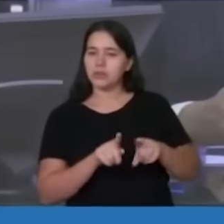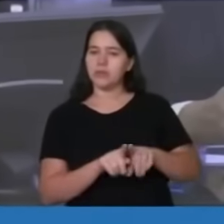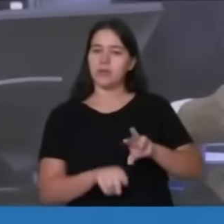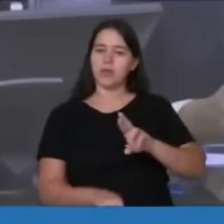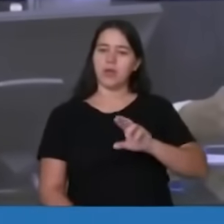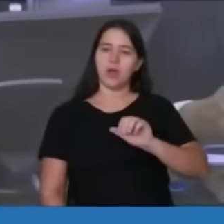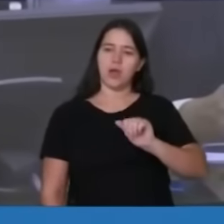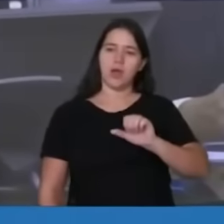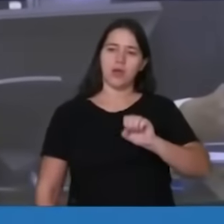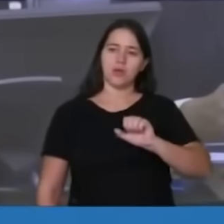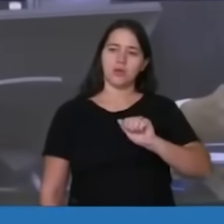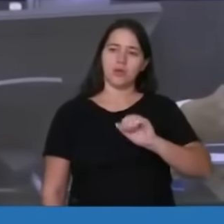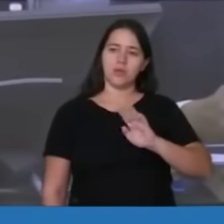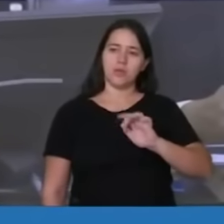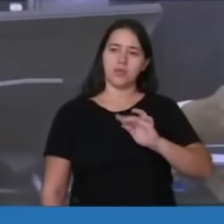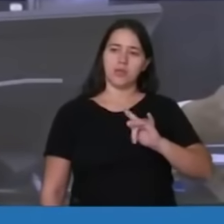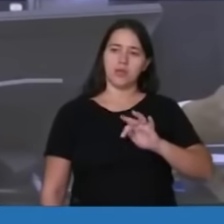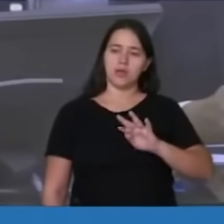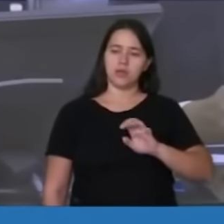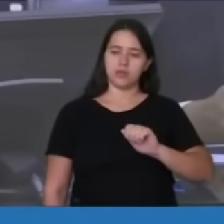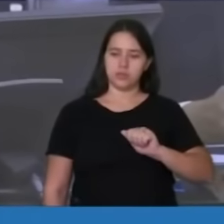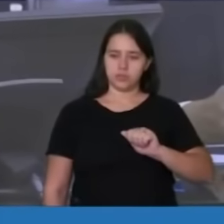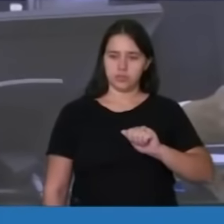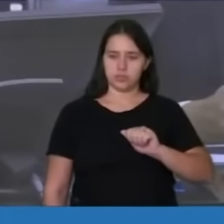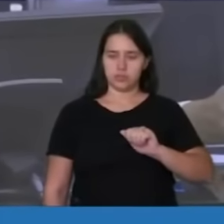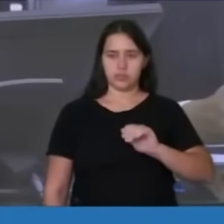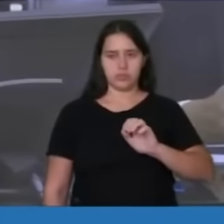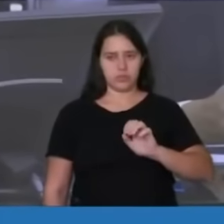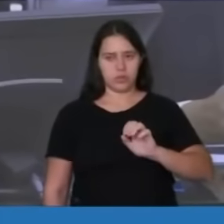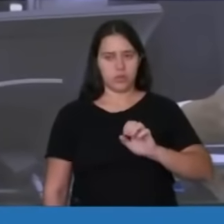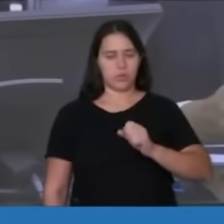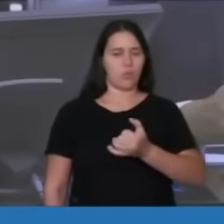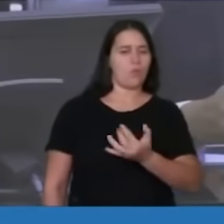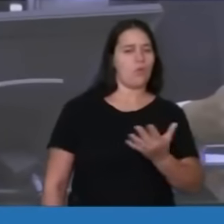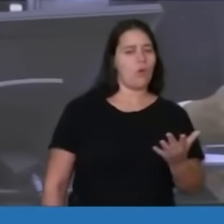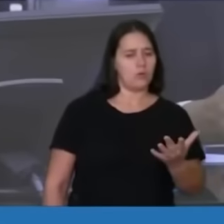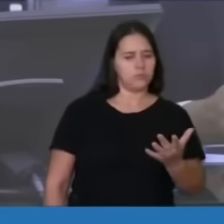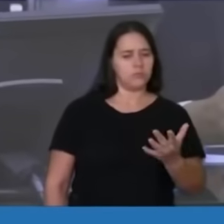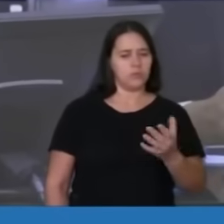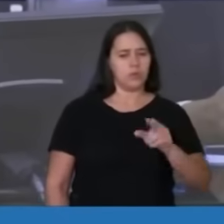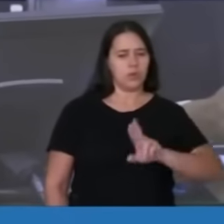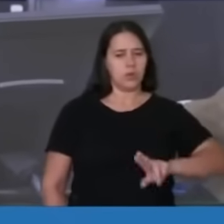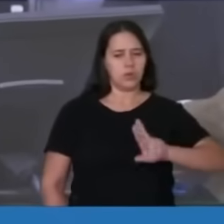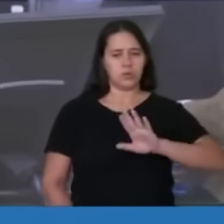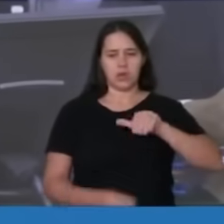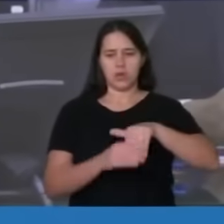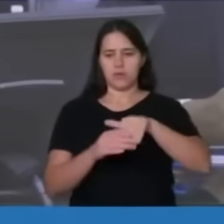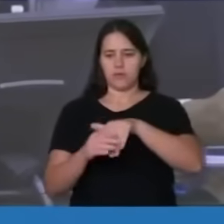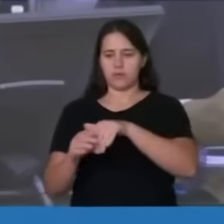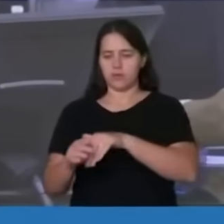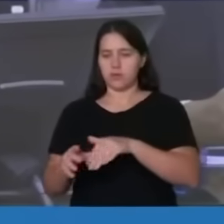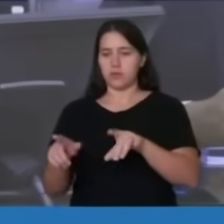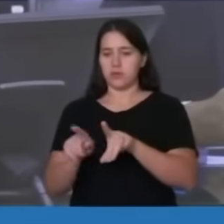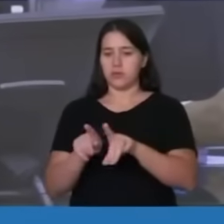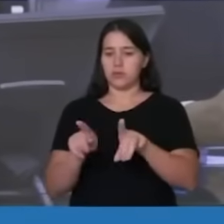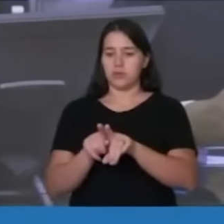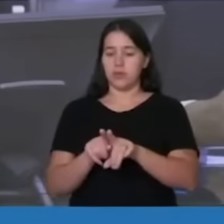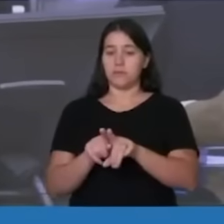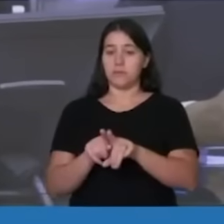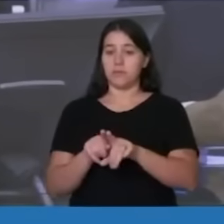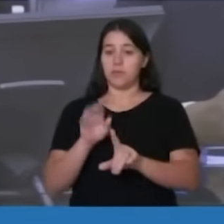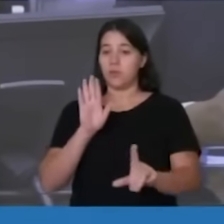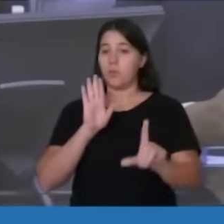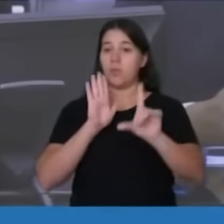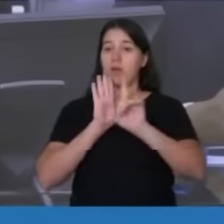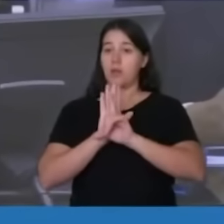de racionalidade do quantum a ser aplicado em campanhas eleitorais. E a míngua de uma legislação que